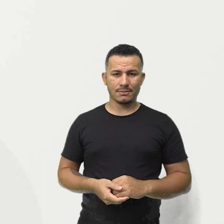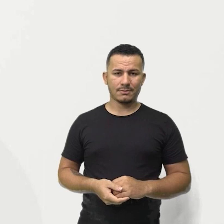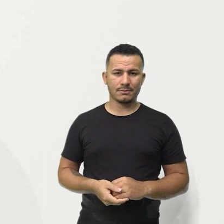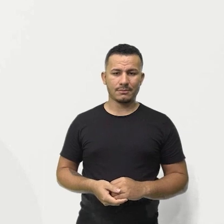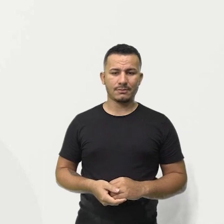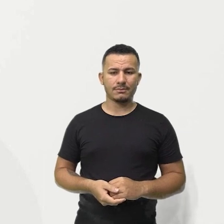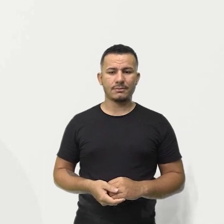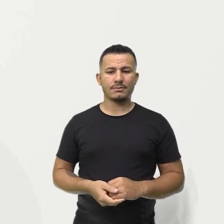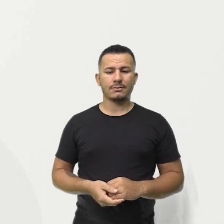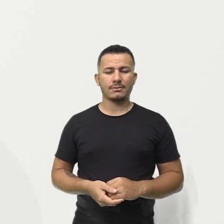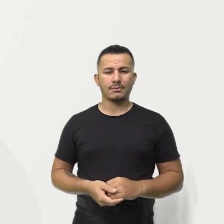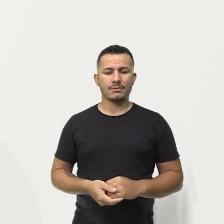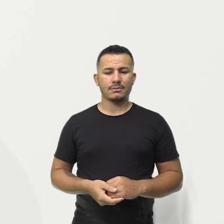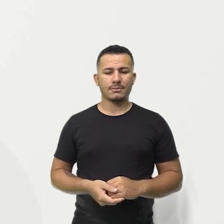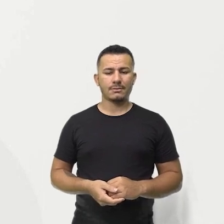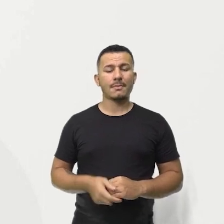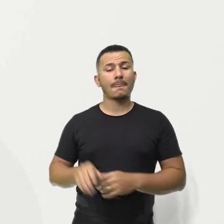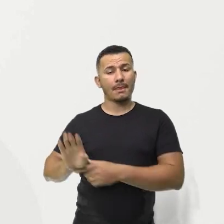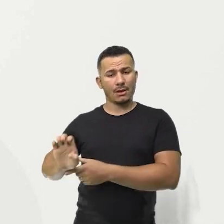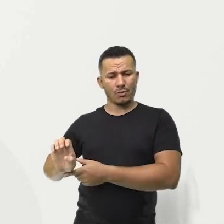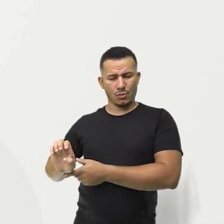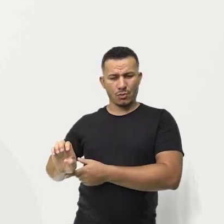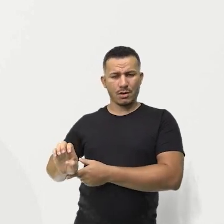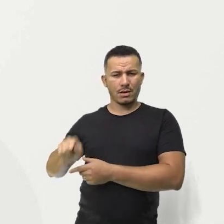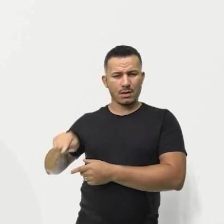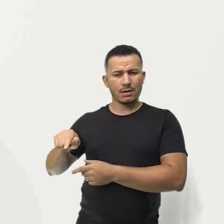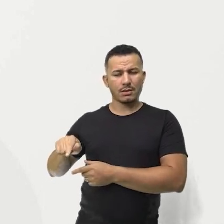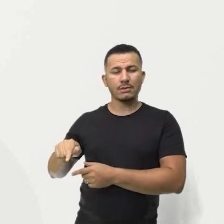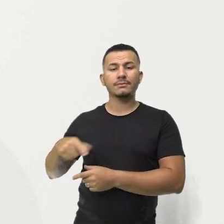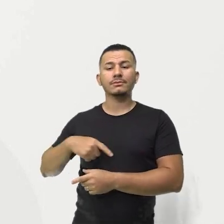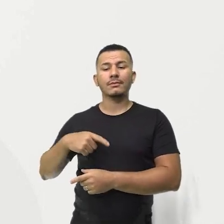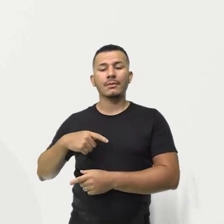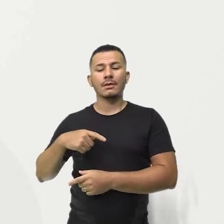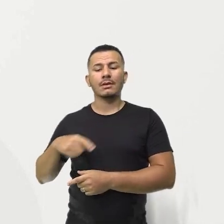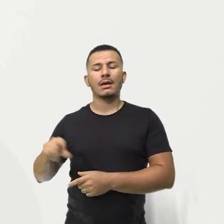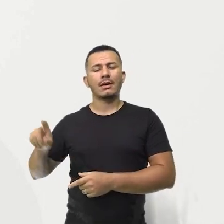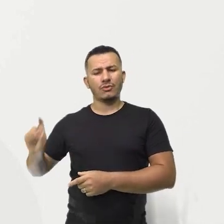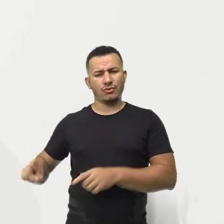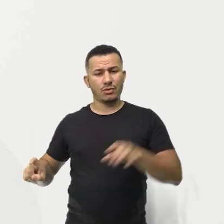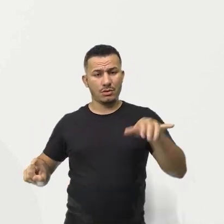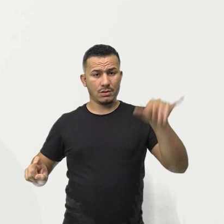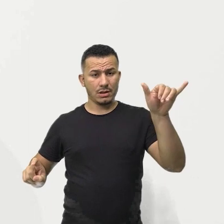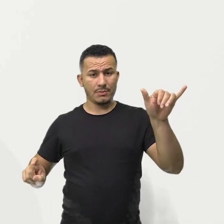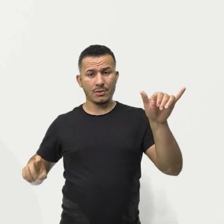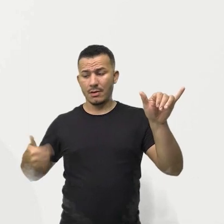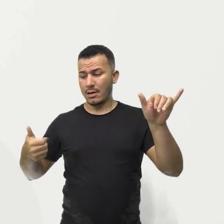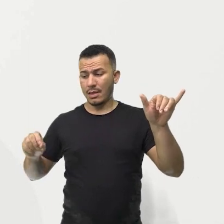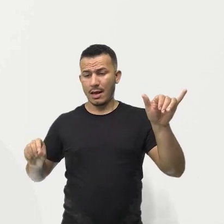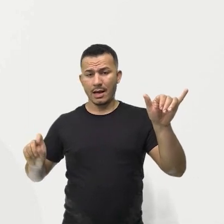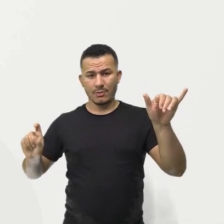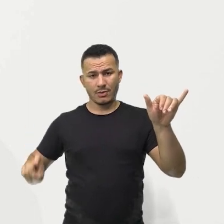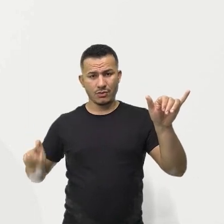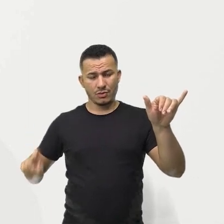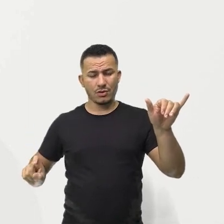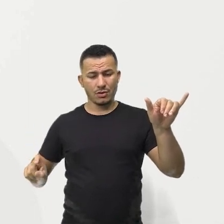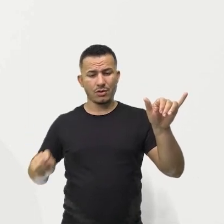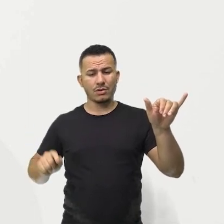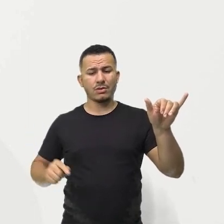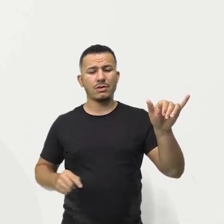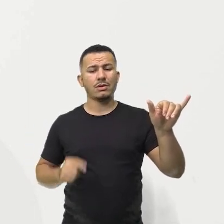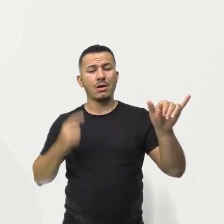O ponto D, ele é o ponto 10 para x e 6 para